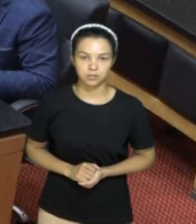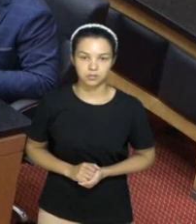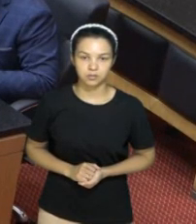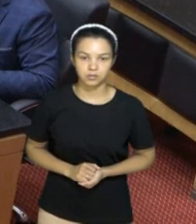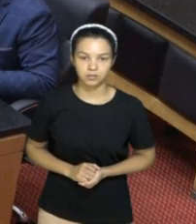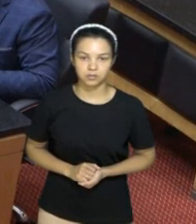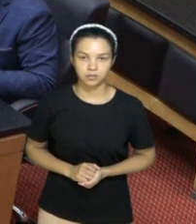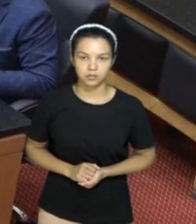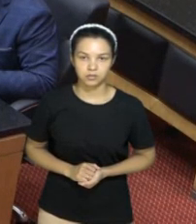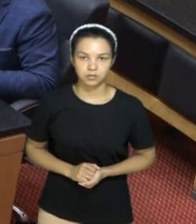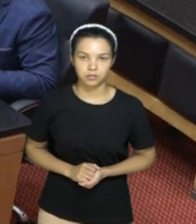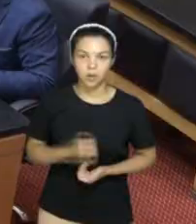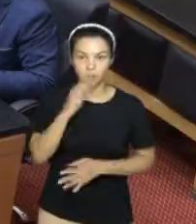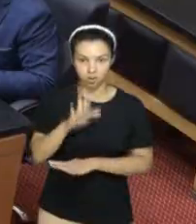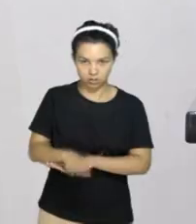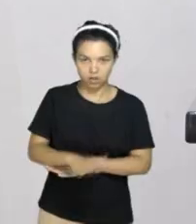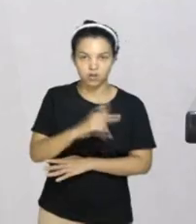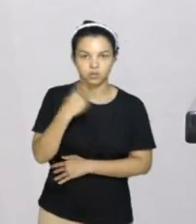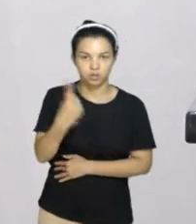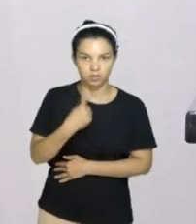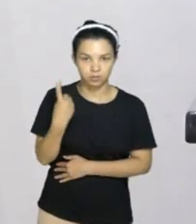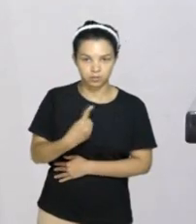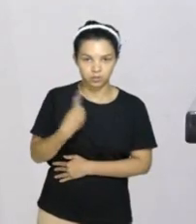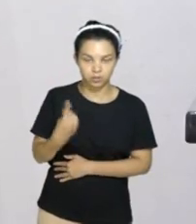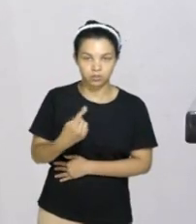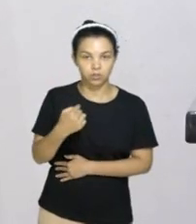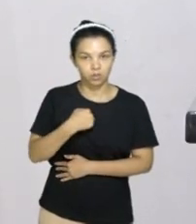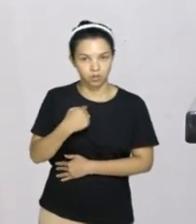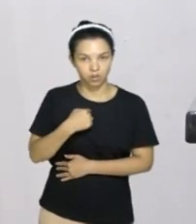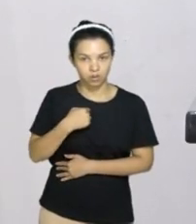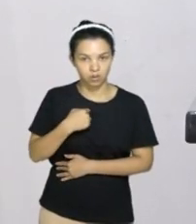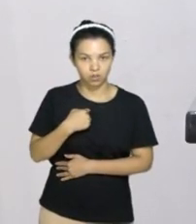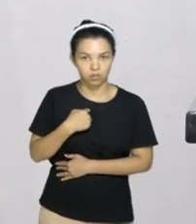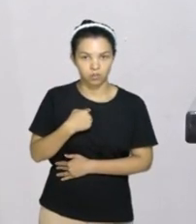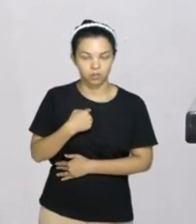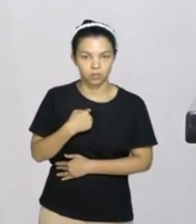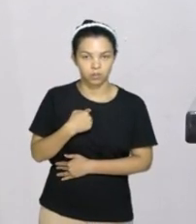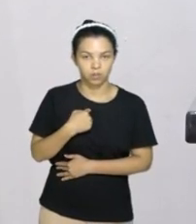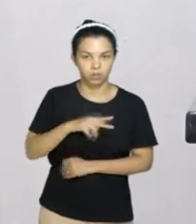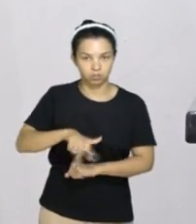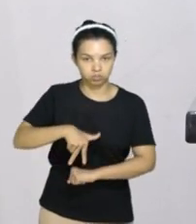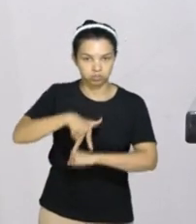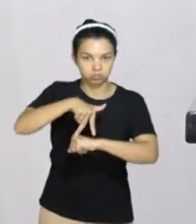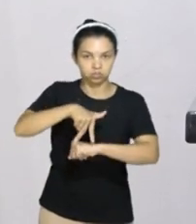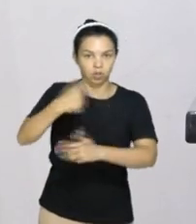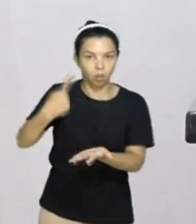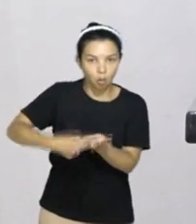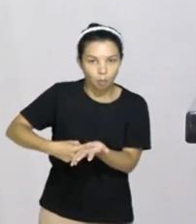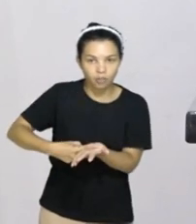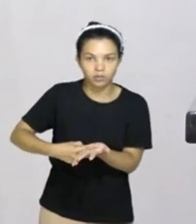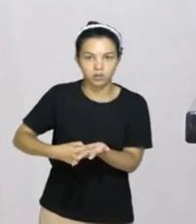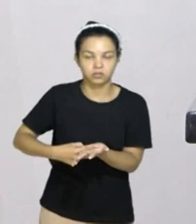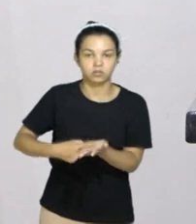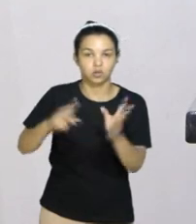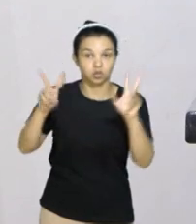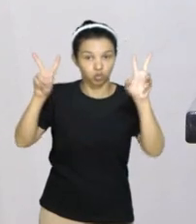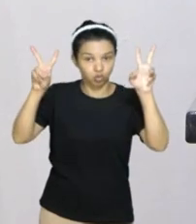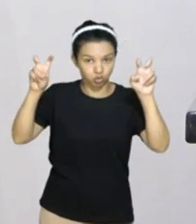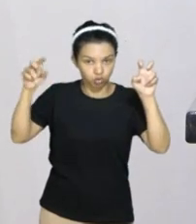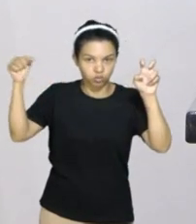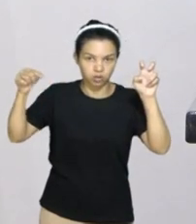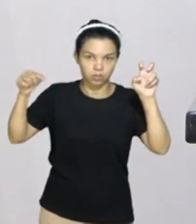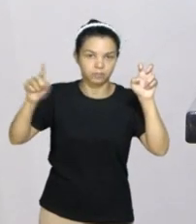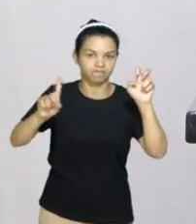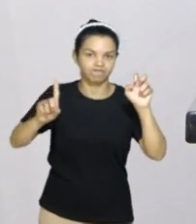Boa tarde deputados eu eu não iria fazer uso da palavra para tratar exclusivamente desse assunto até